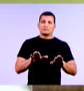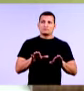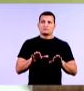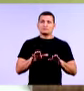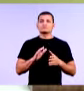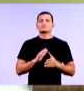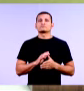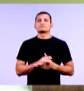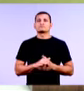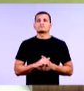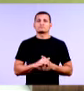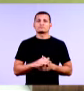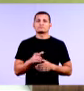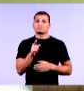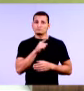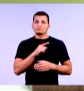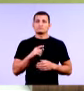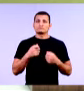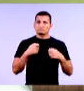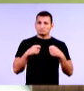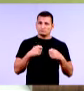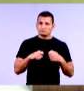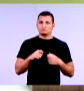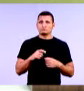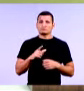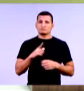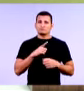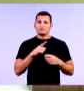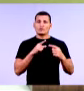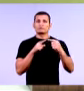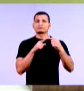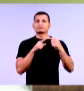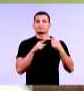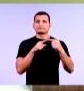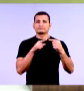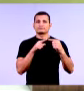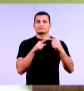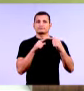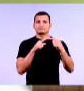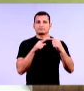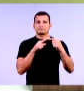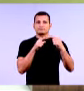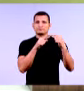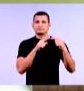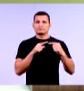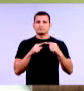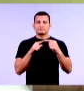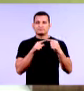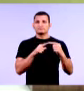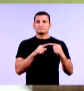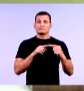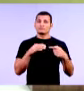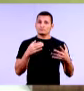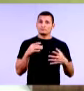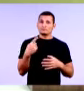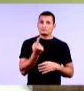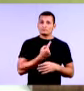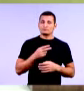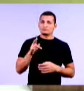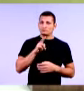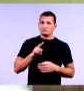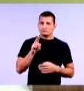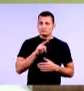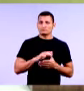dessa forma, esses prédios precisam estar conectados um com o outro. Então, quando nós utilizamos, quando nós